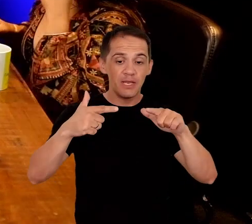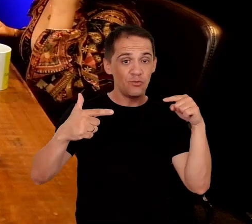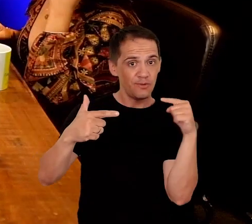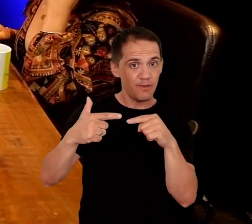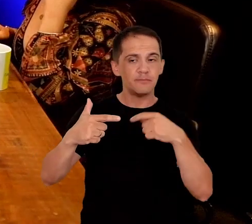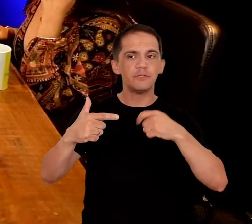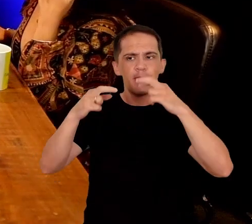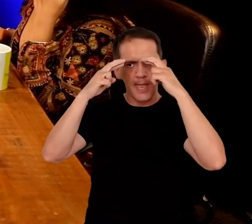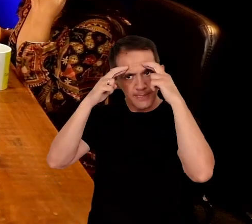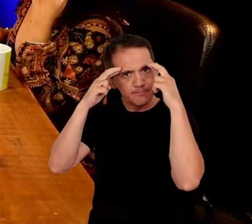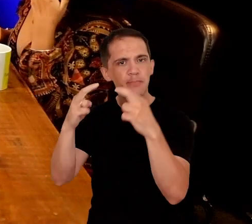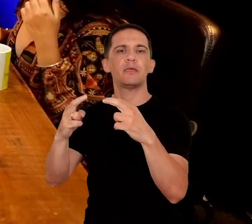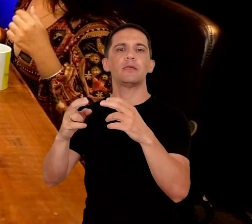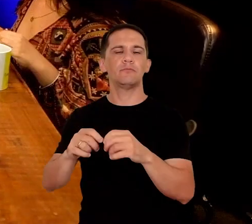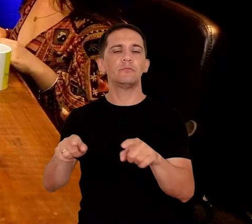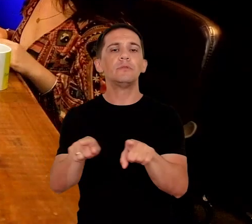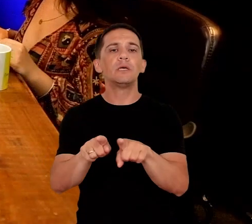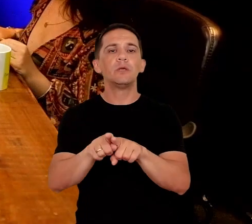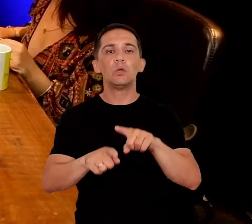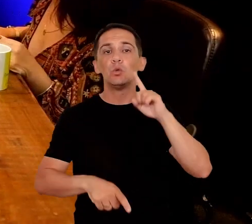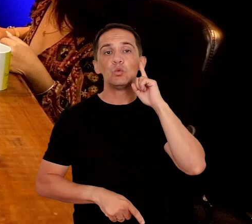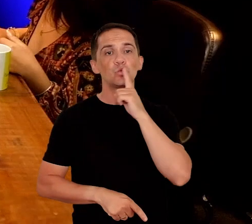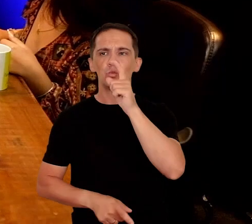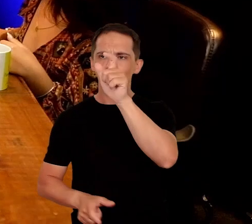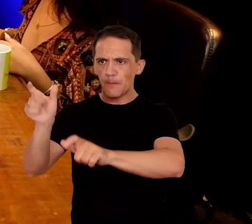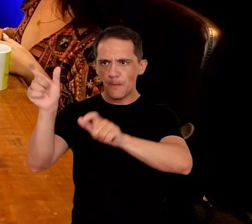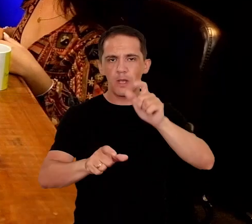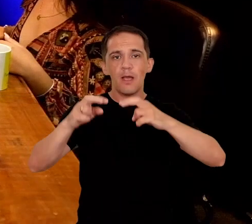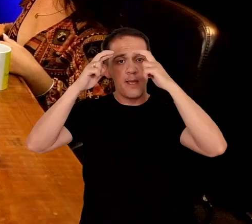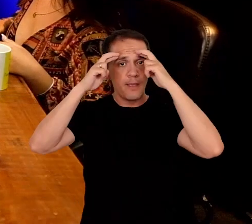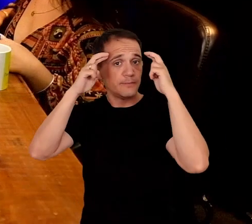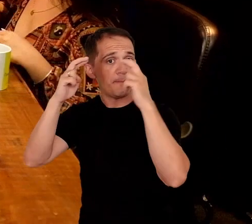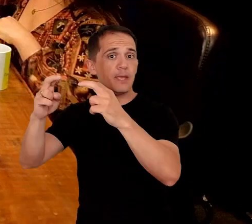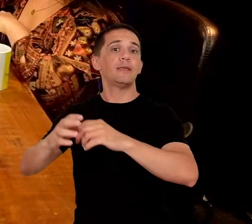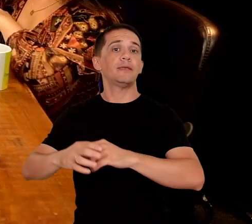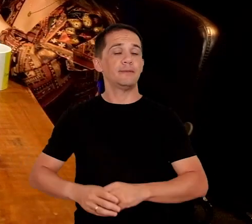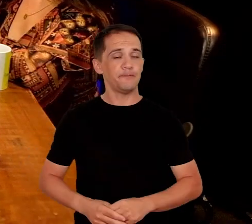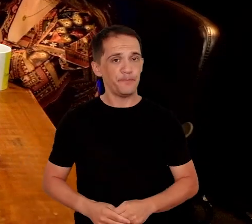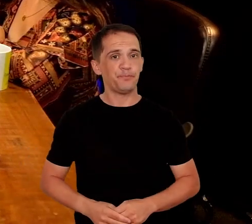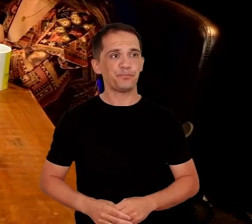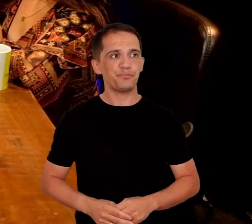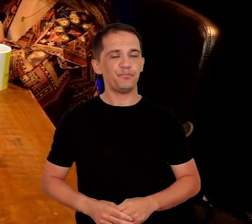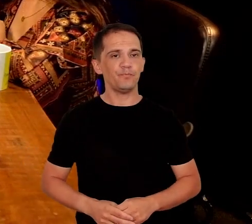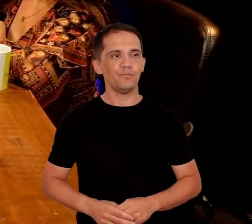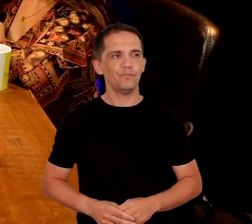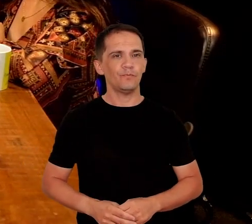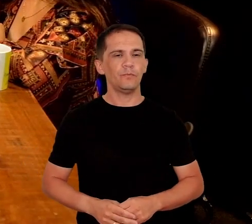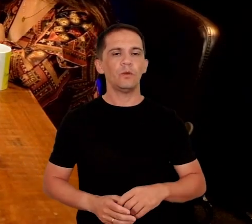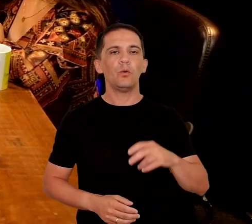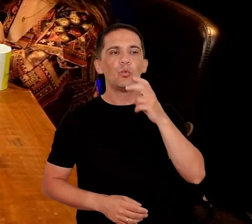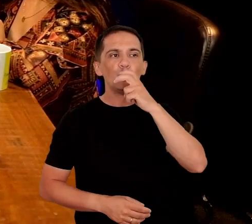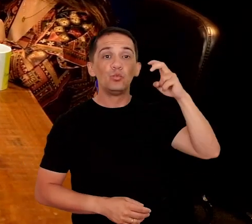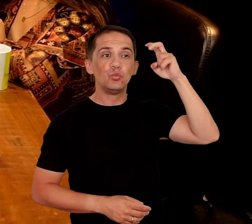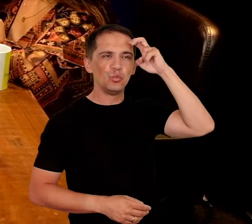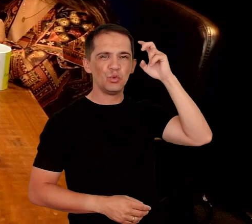cego, né? respeito pela língua, pelo idioma, né? O respeito por eles. Uhum. Os surdos, eles têm, a gente estava até comentando aqui antes de vir, como é que nós íamos explicar essa